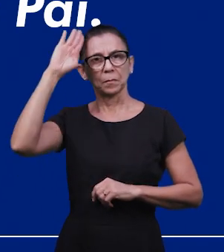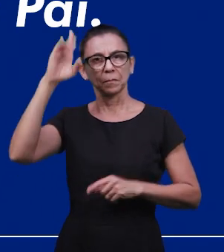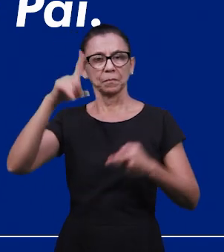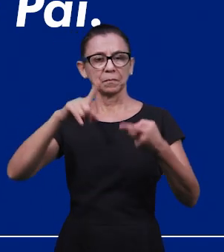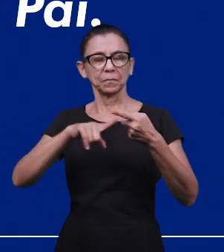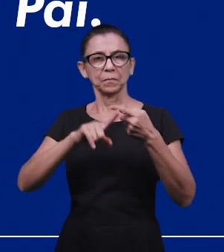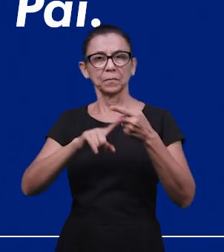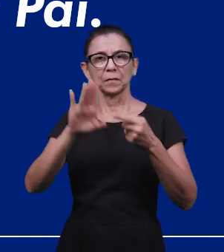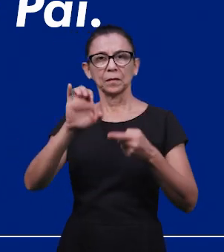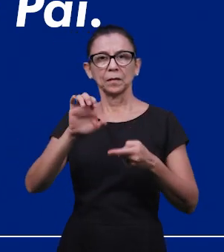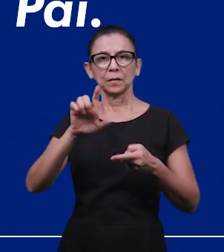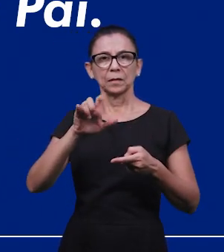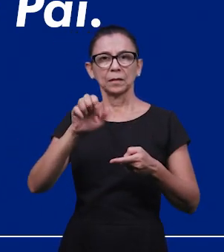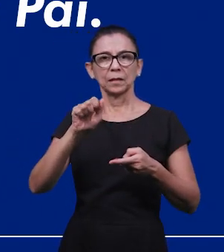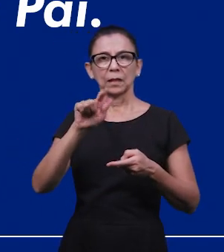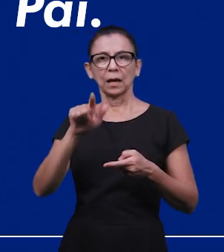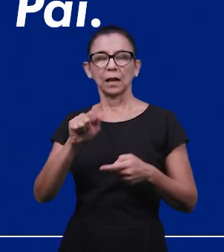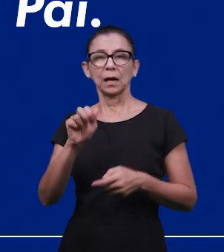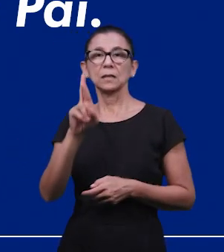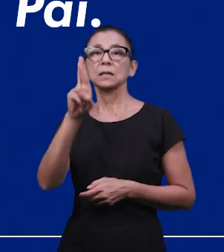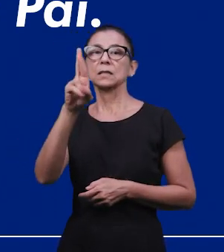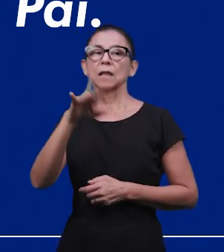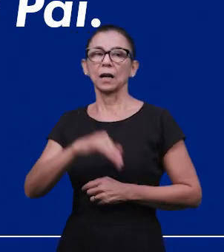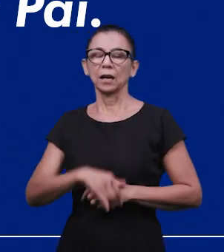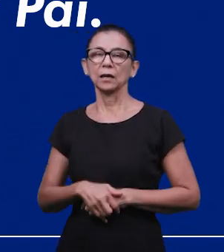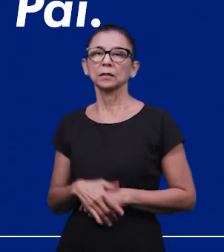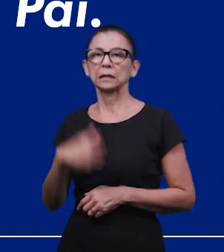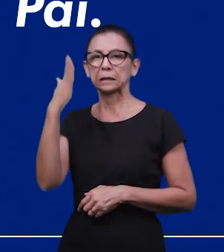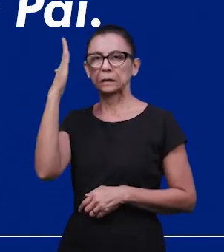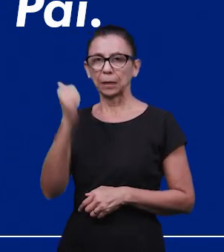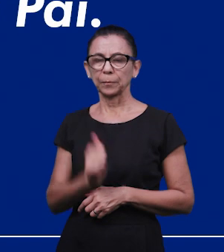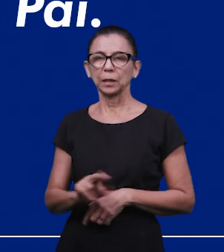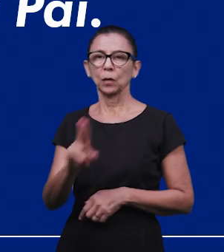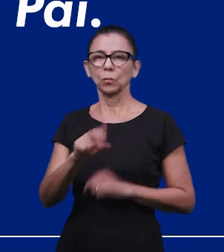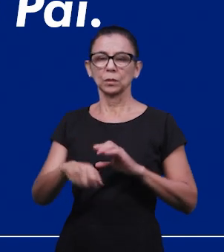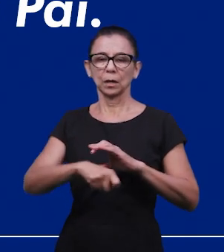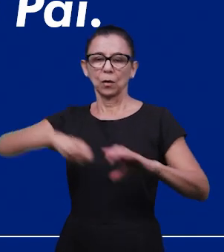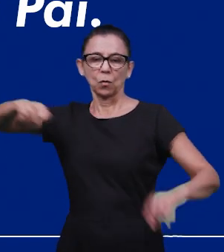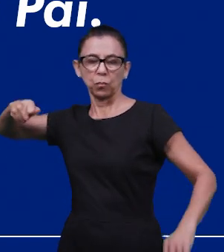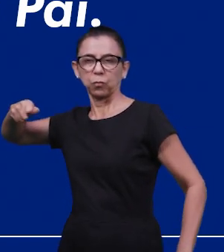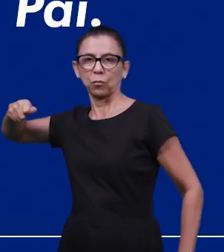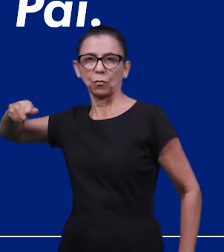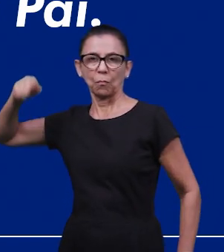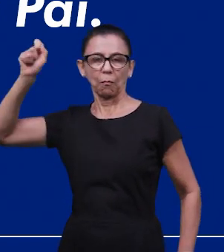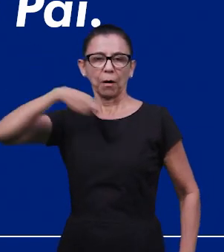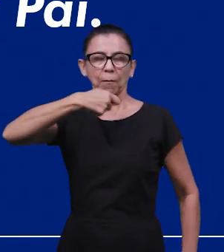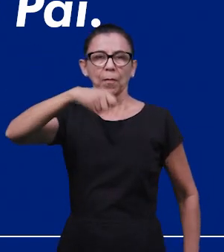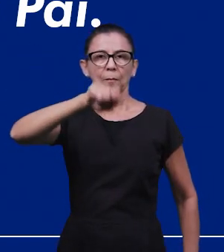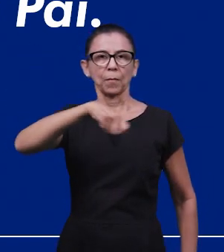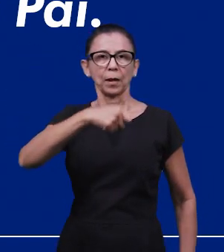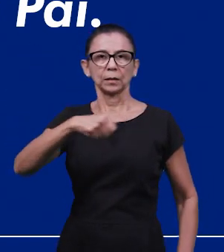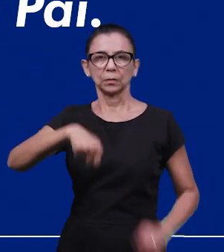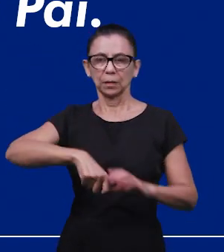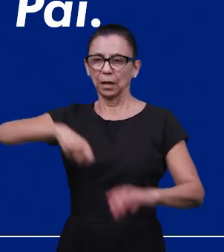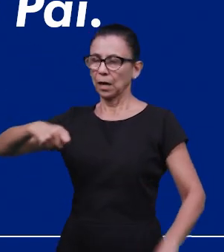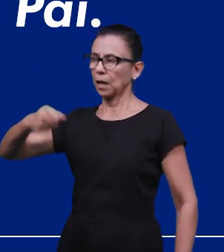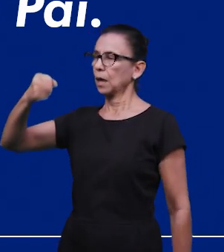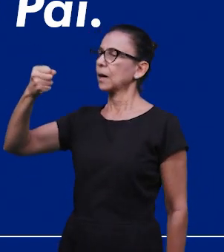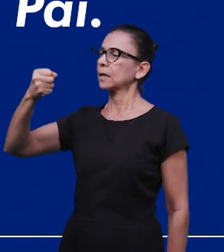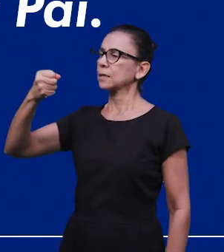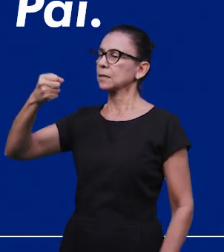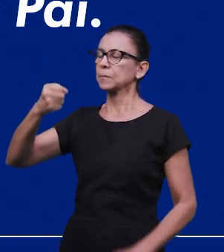primeira mensagem é de Maria Aparecida, ela é de Volta Redonda, no Rio de Janeiro, e ela diz o seguinte: entre os 3 principais